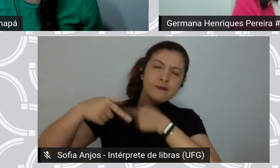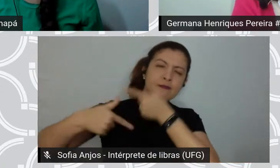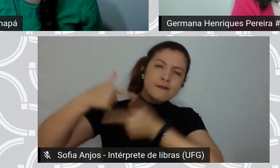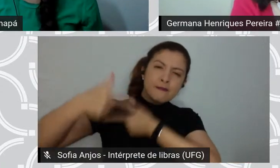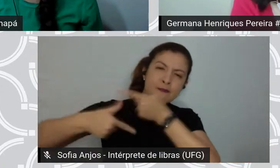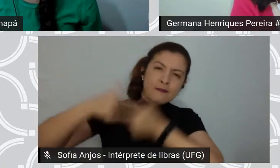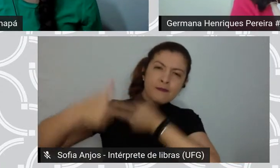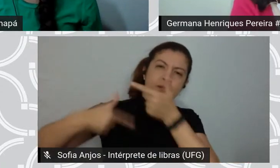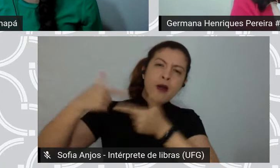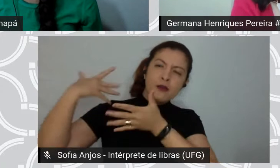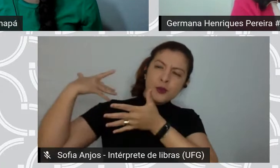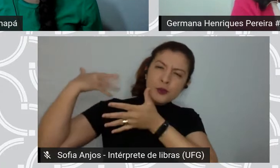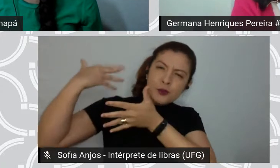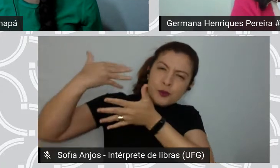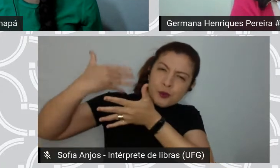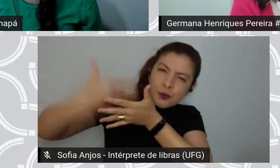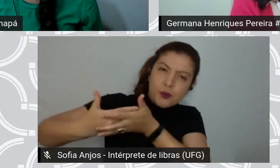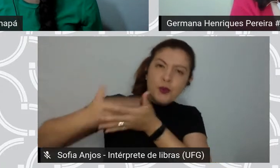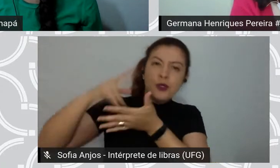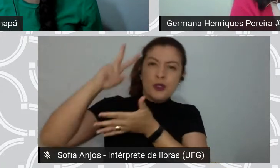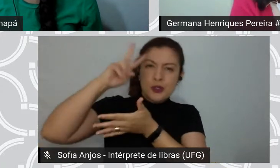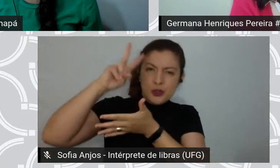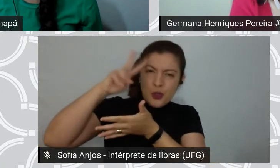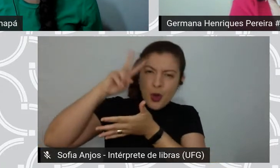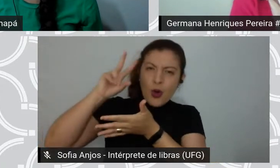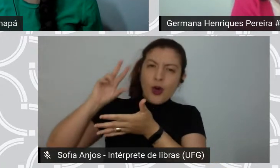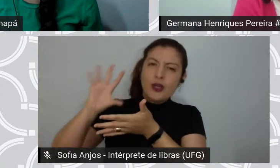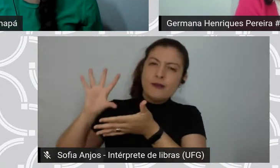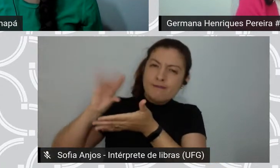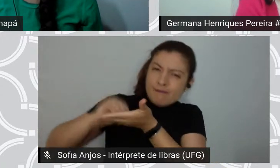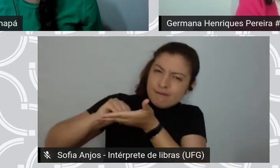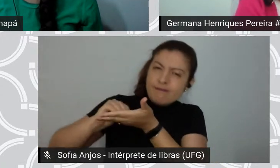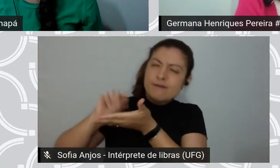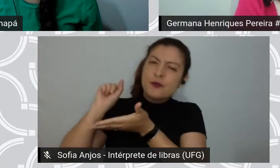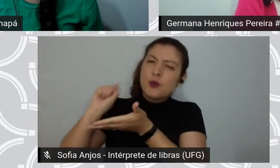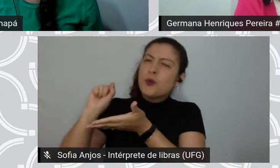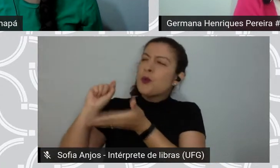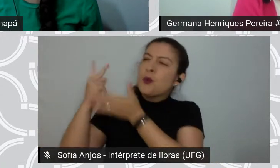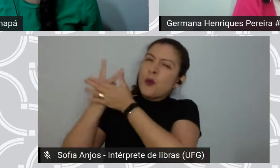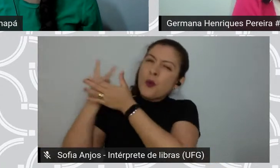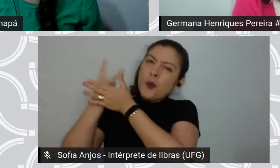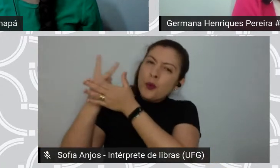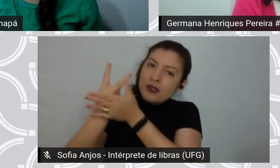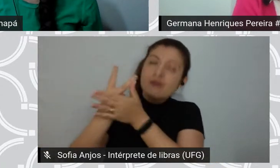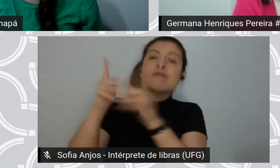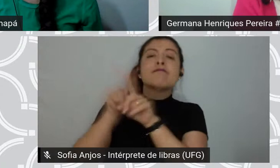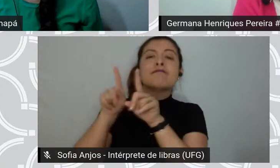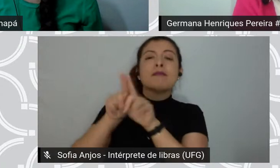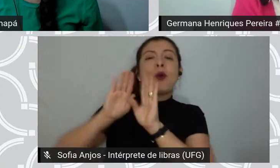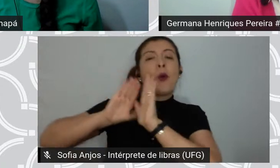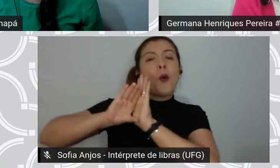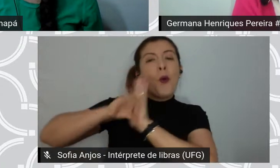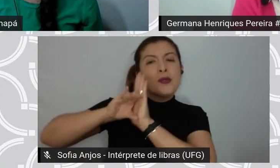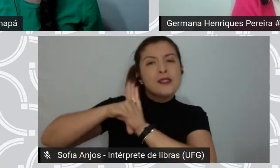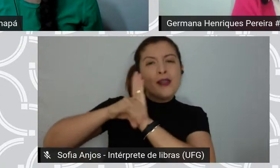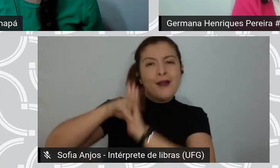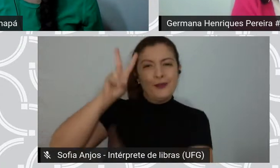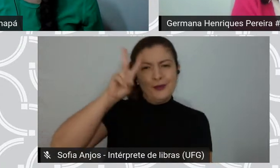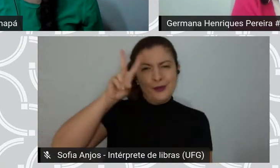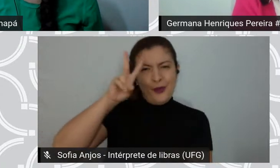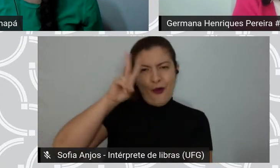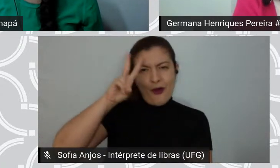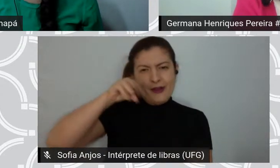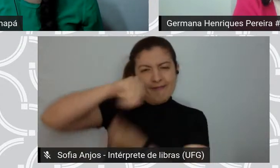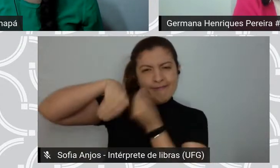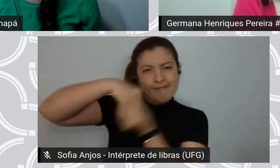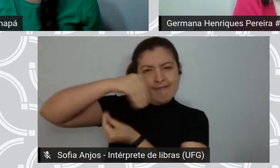história. E, em última instância, sobre o próprio conceito de história. Muito interessante